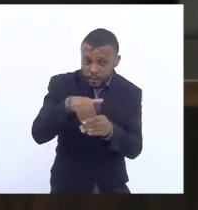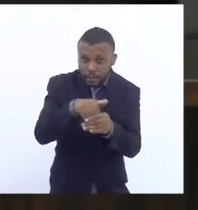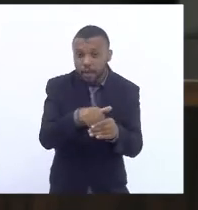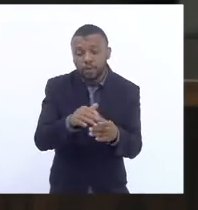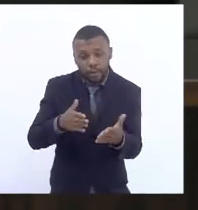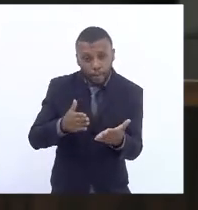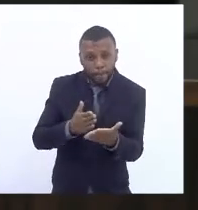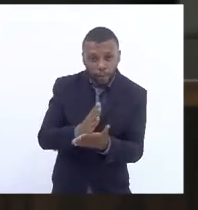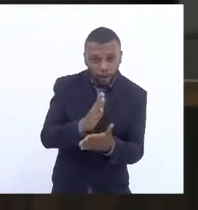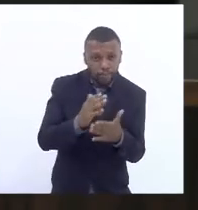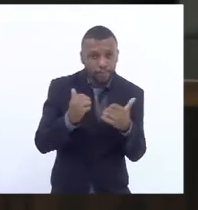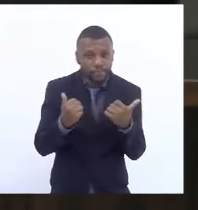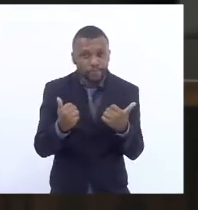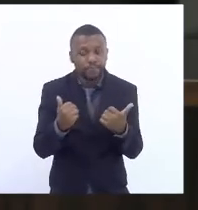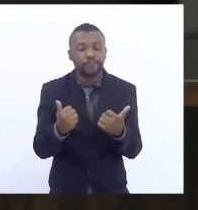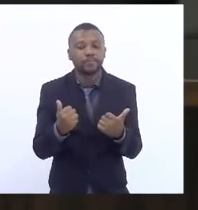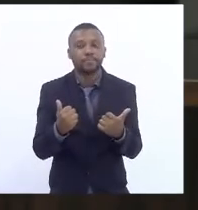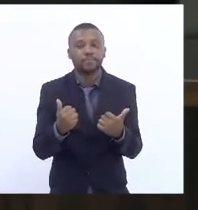estão.